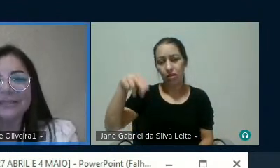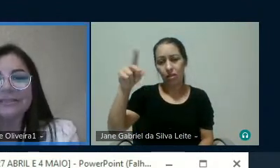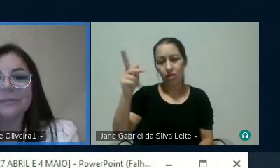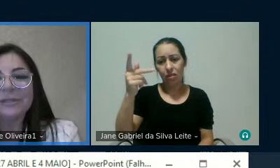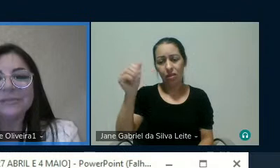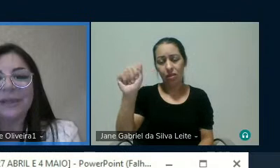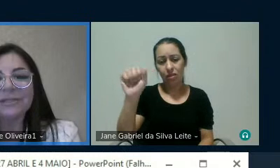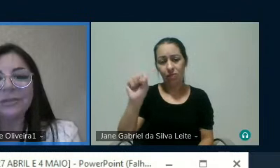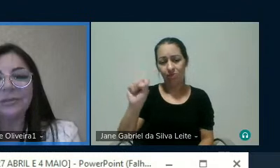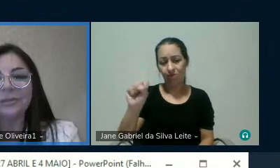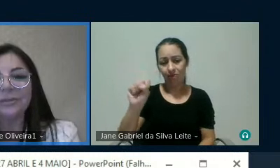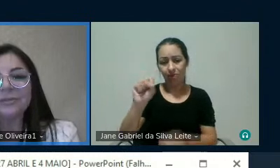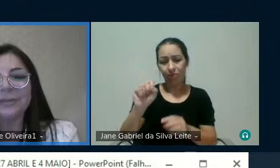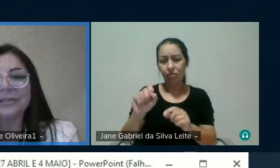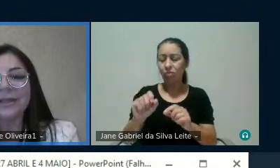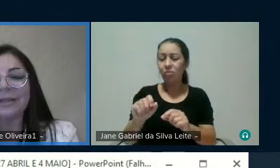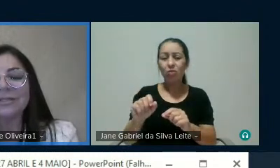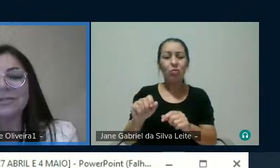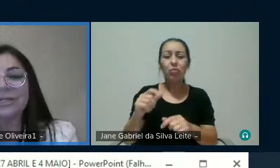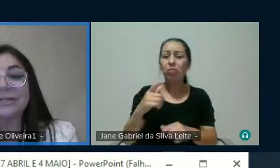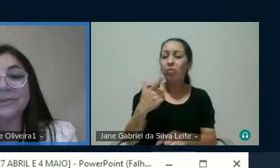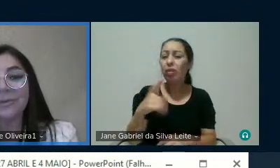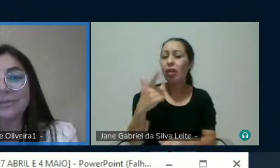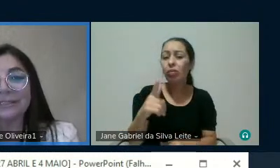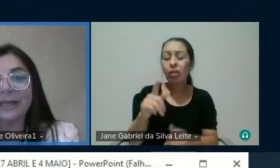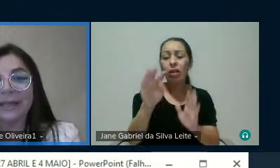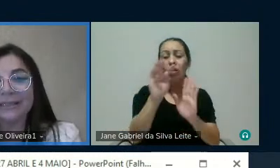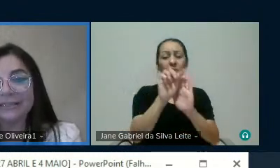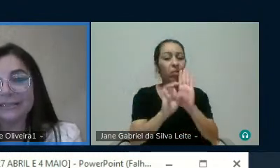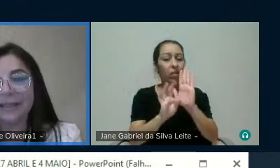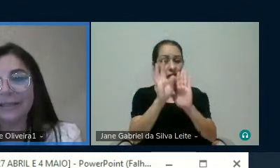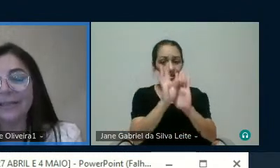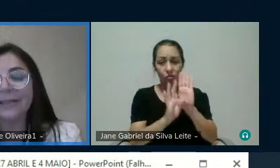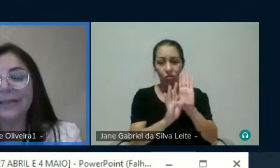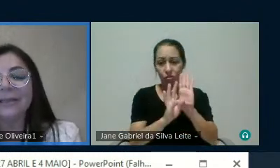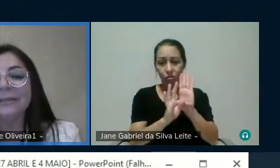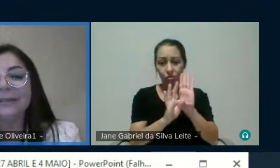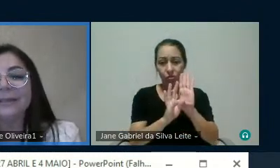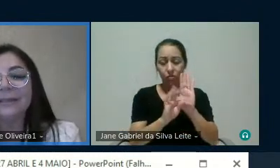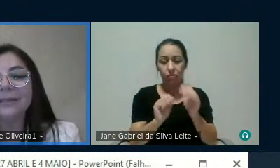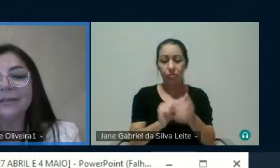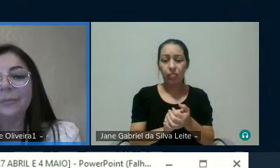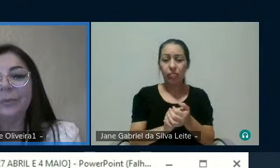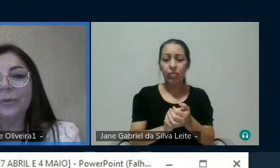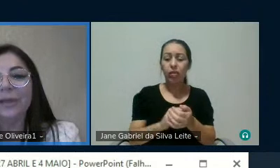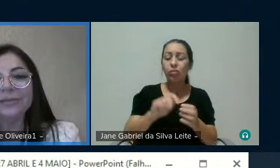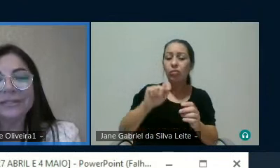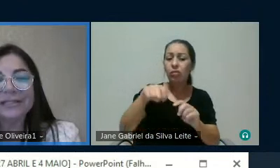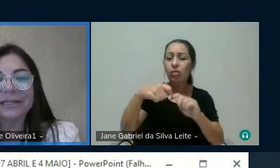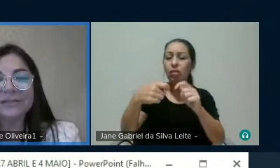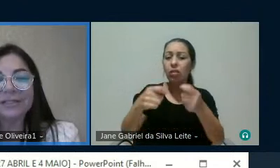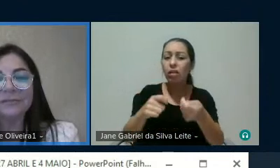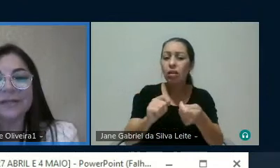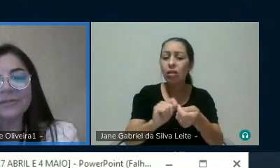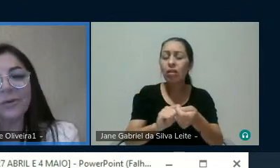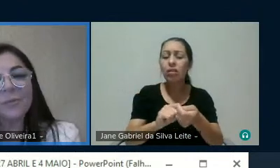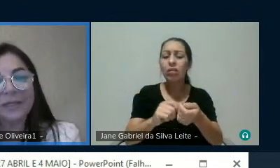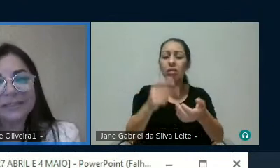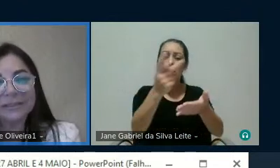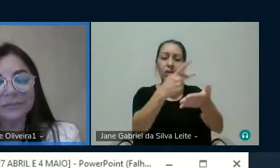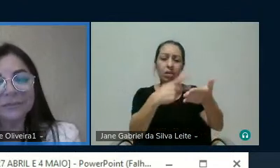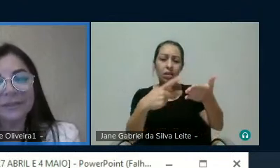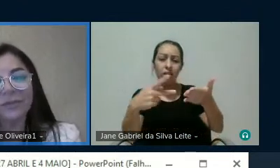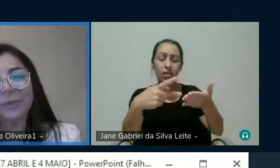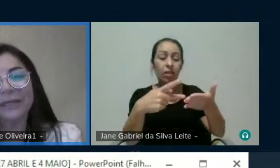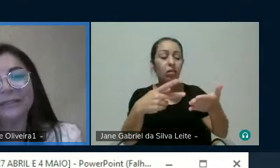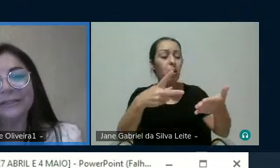textos. Simplesmente os personagens utilizam alguns sinais, né? Que por meio dos desenhos é de fácil